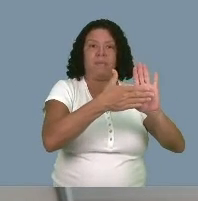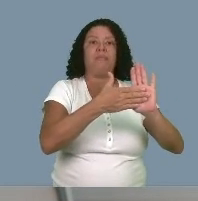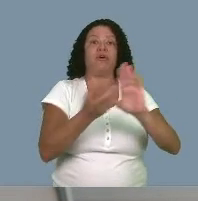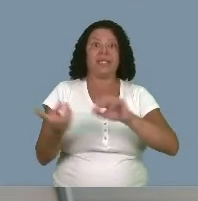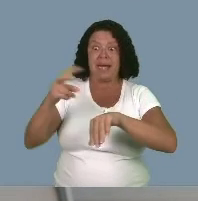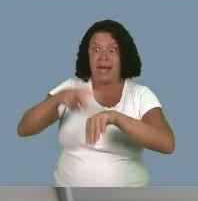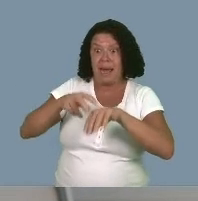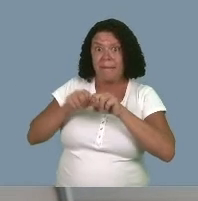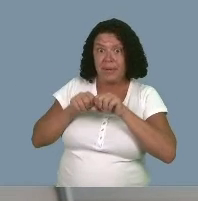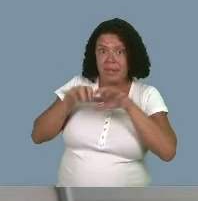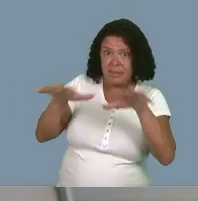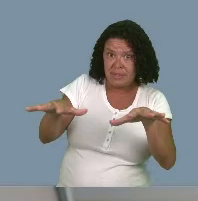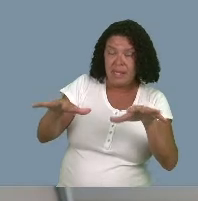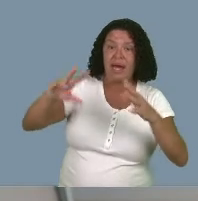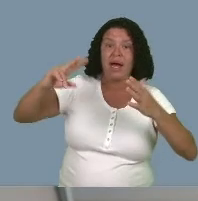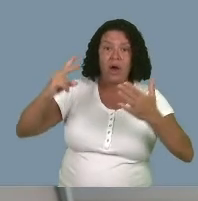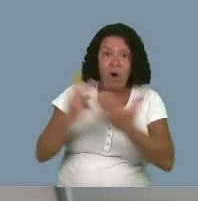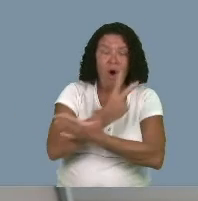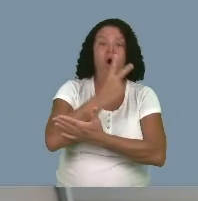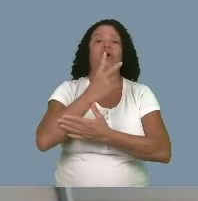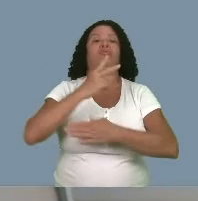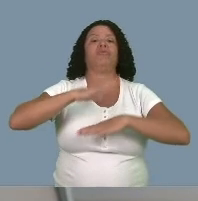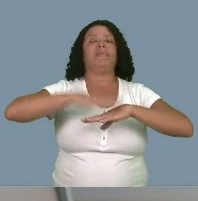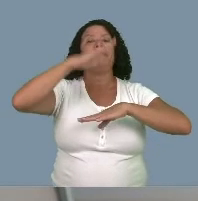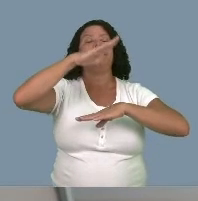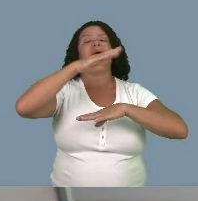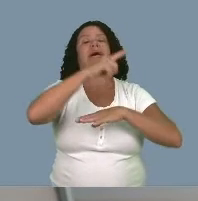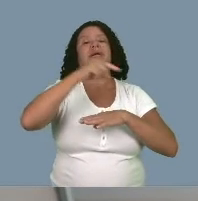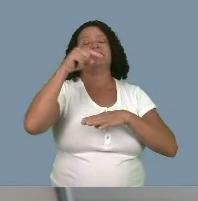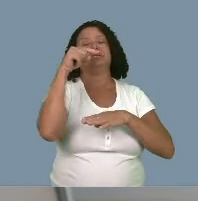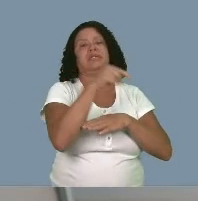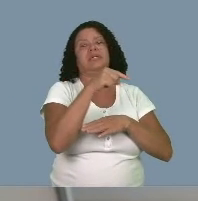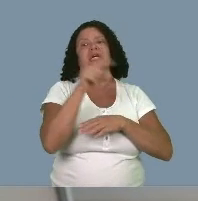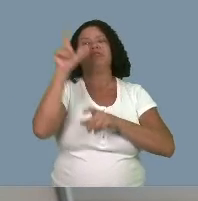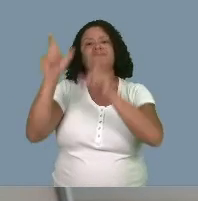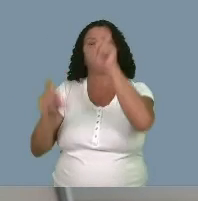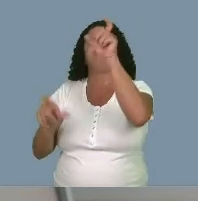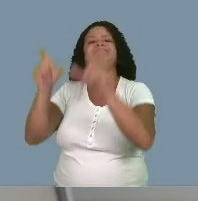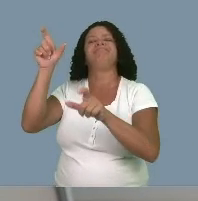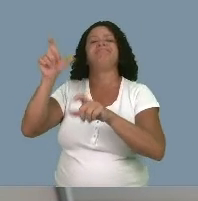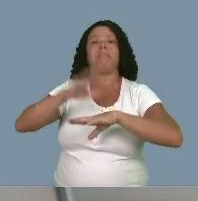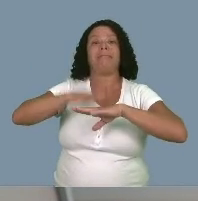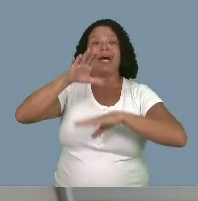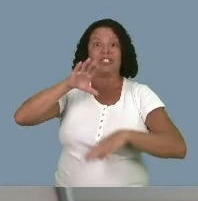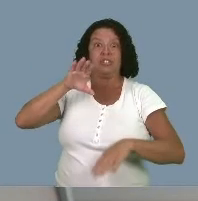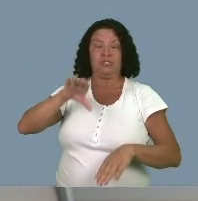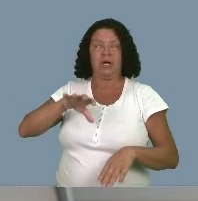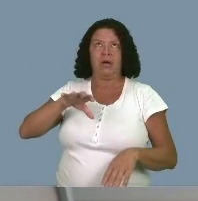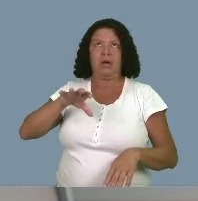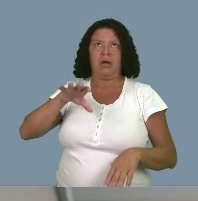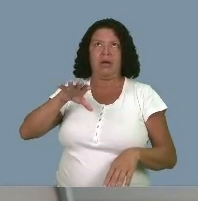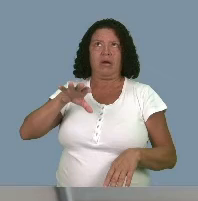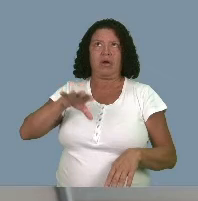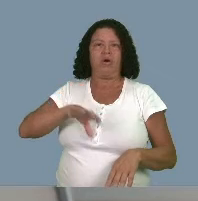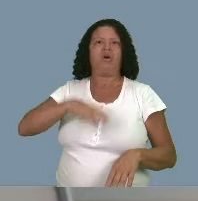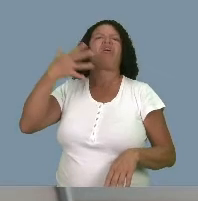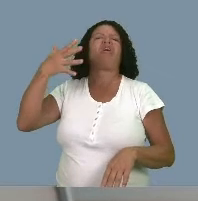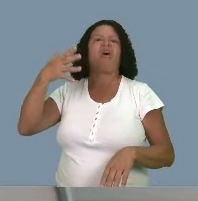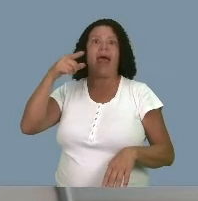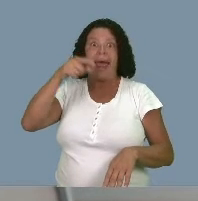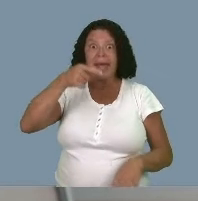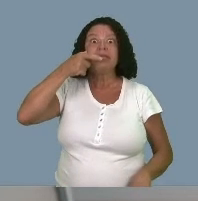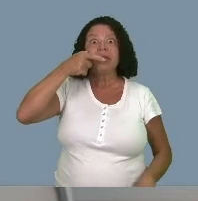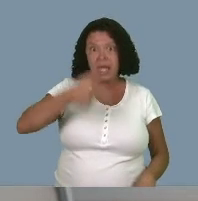pandemia que aterroriza os mais audaciosos e os menos corajosos. Isso é muito